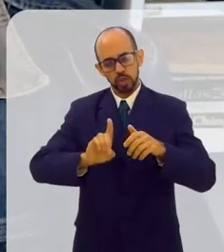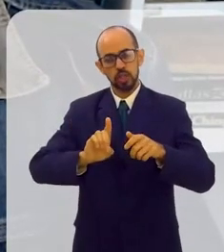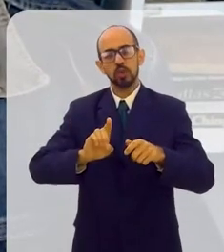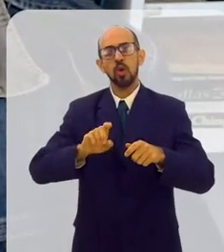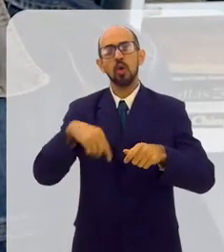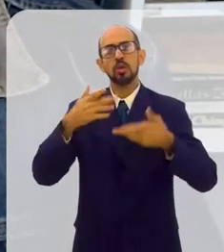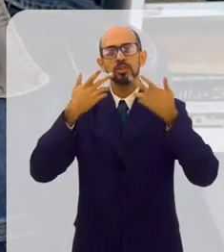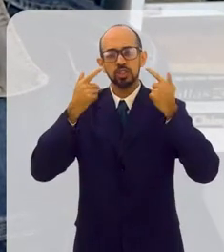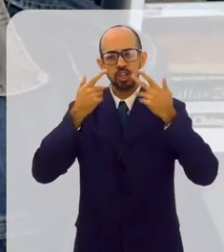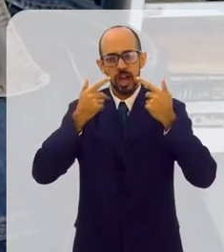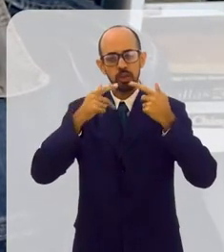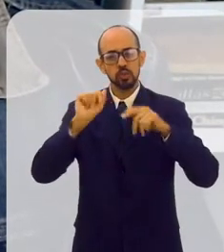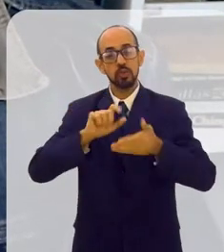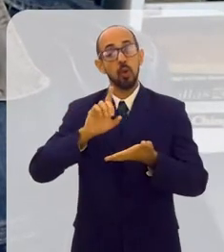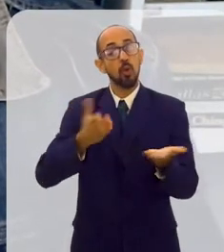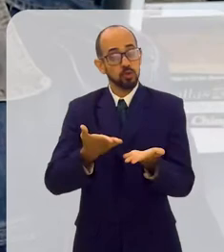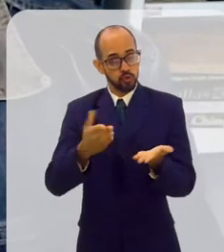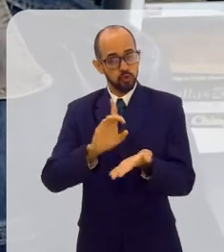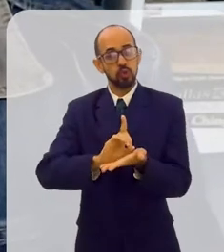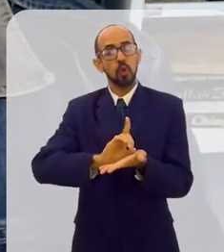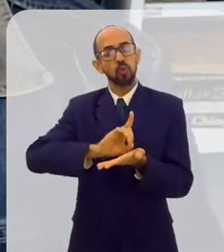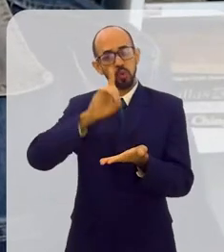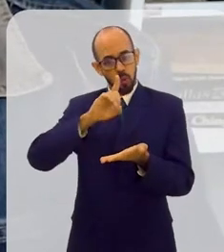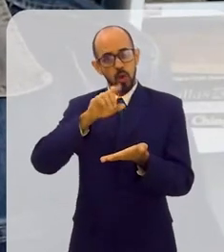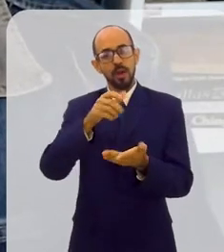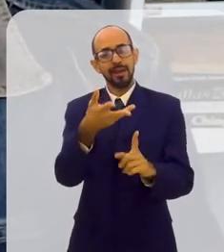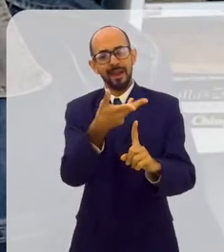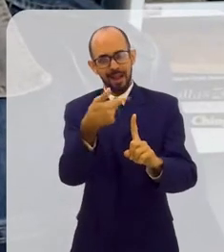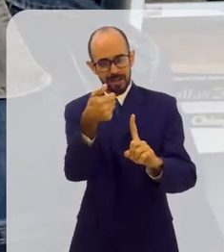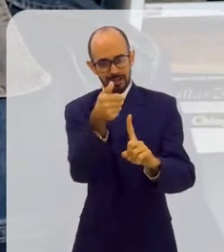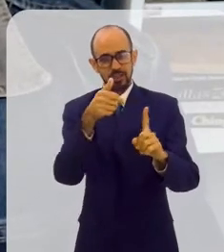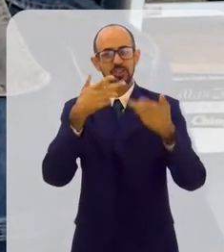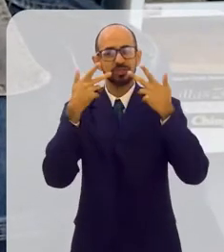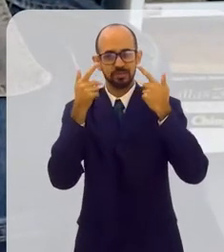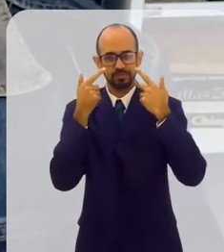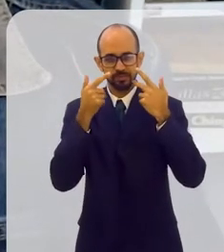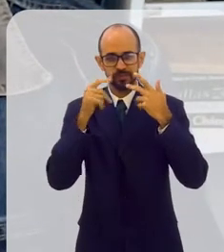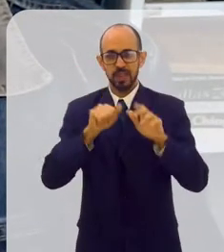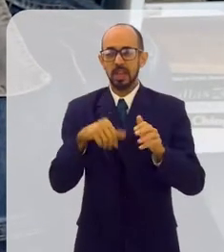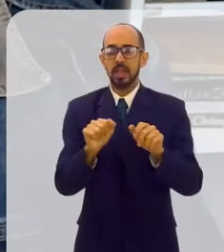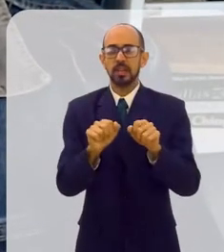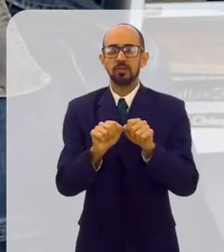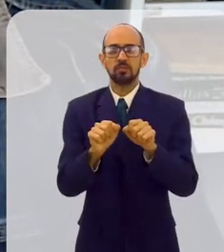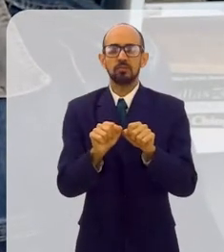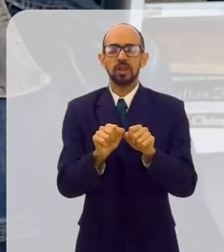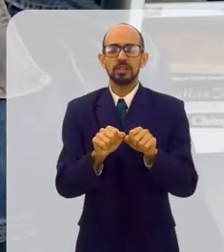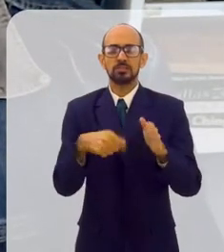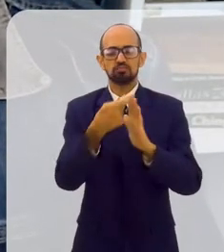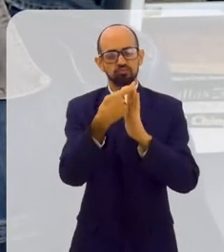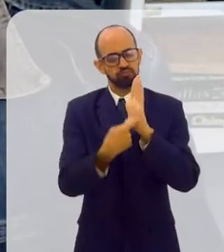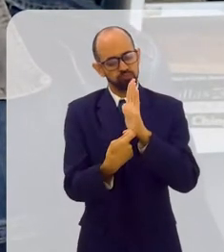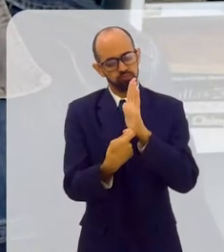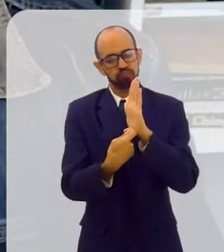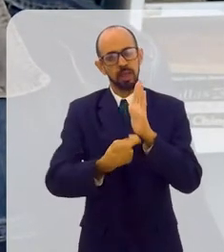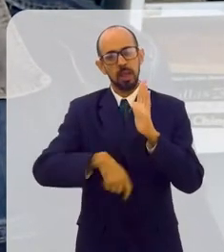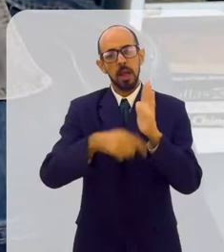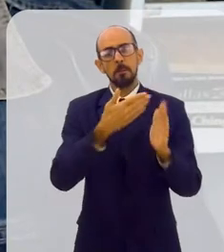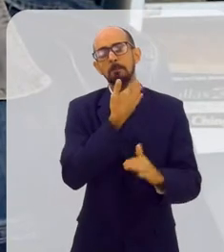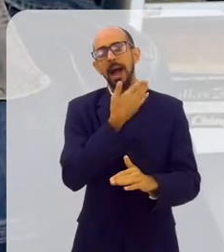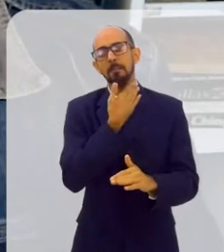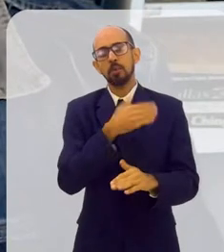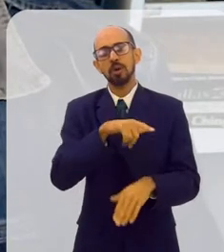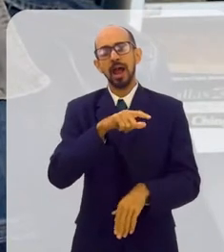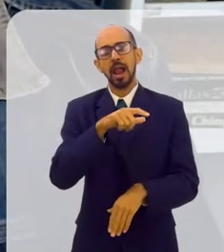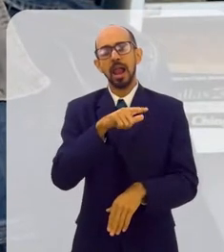e doutor em artes da cena. É co-idealizador, roteirista e diretor do programa Papo na Laje,